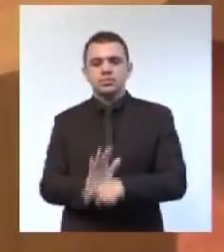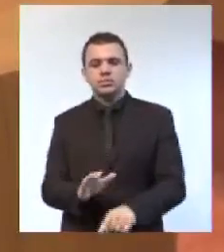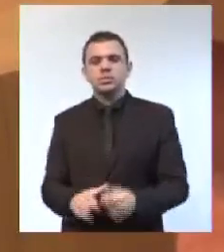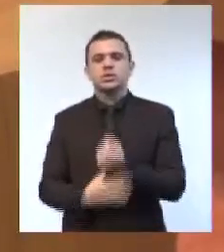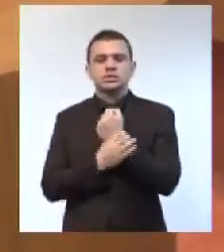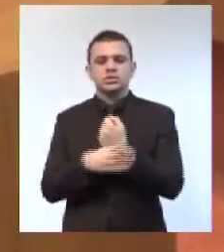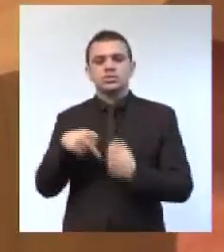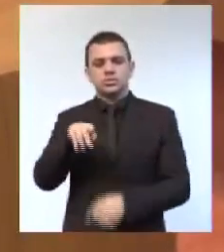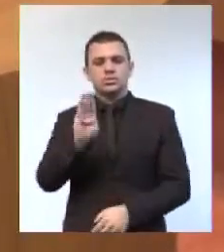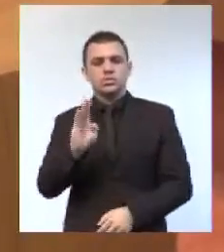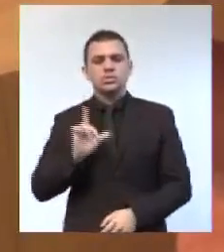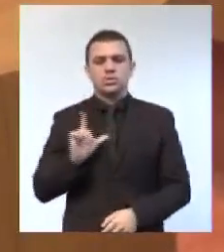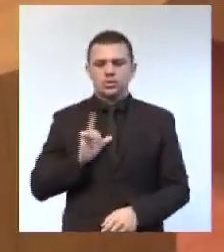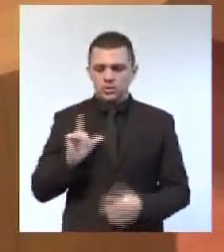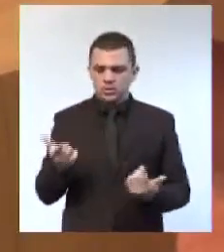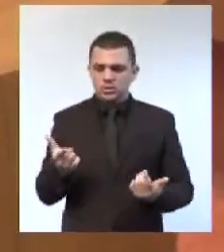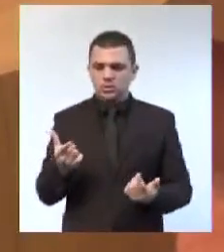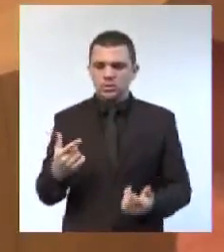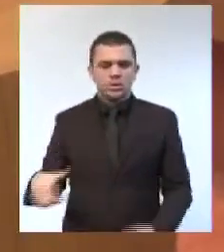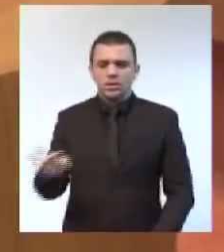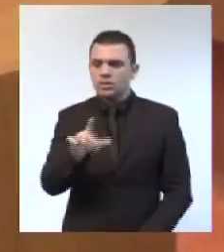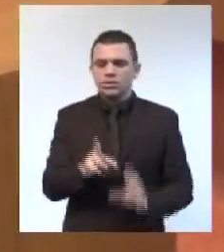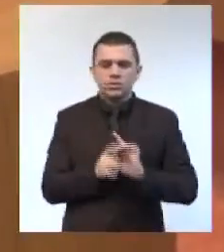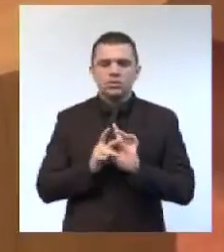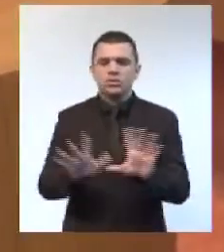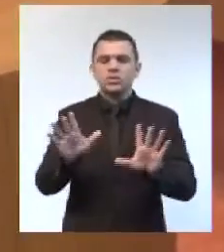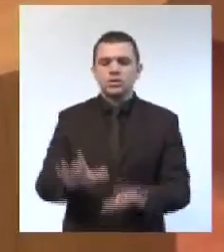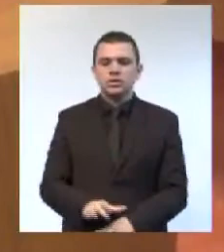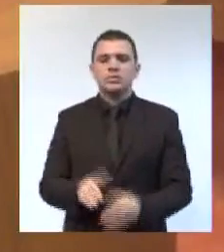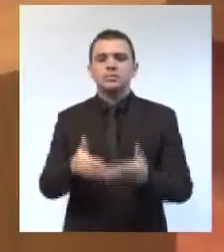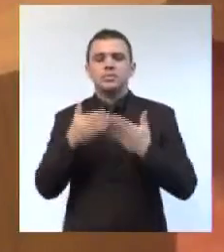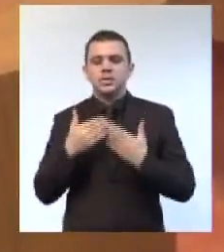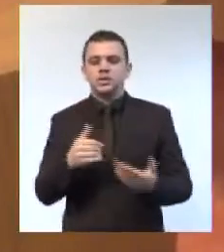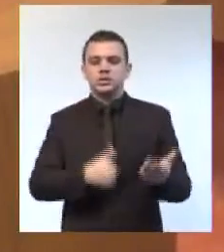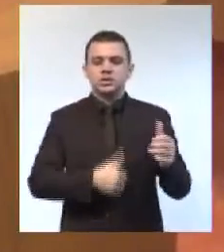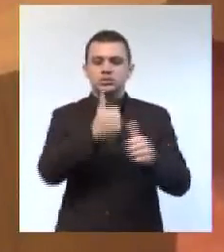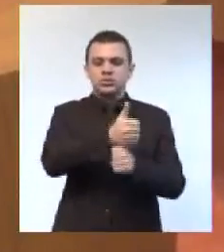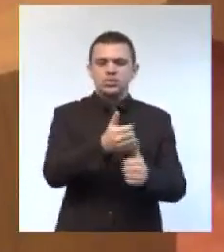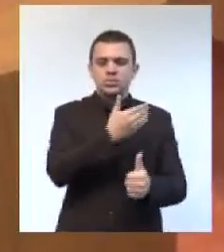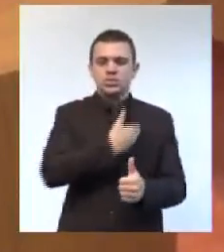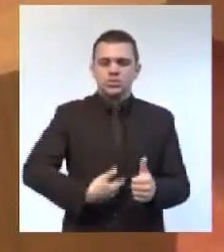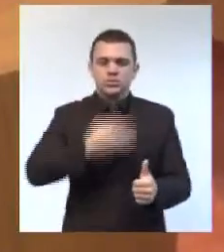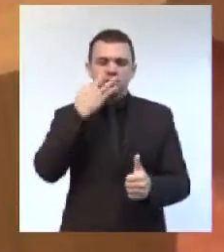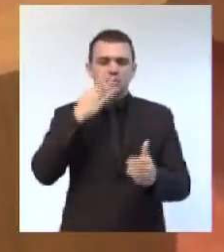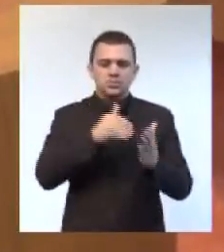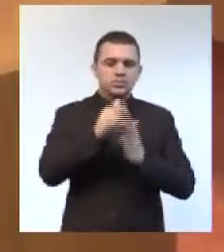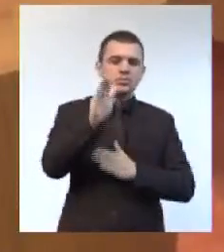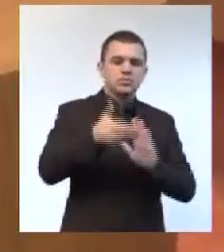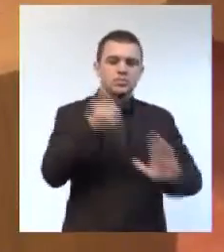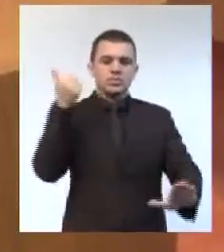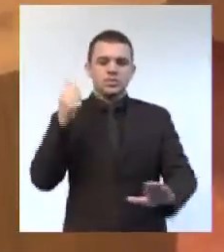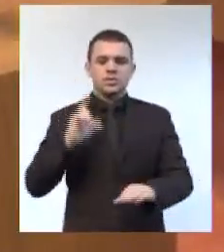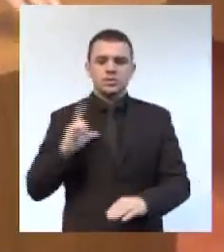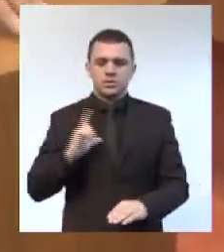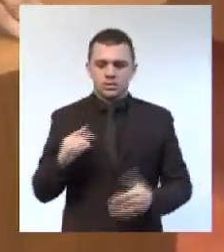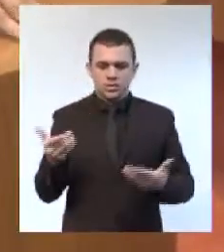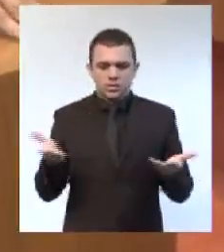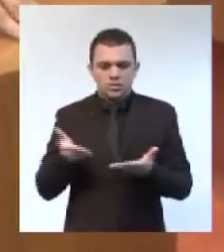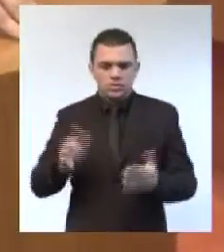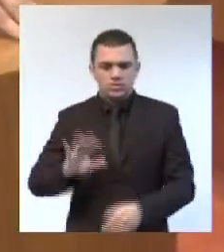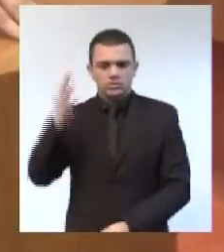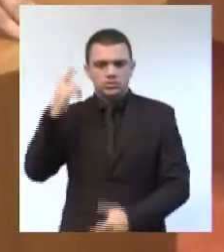forma política e de forma eleitoreira o afastamento do governador do Estado por uma situação que está acontecendo agora, onde o governador